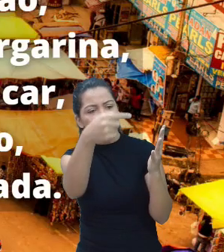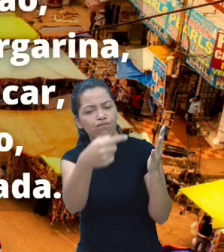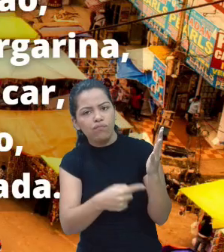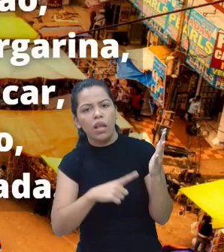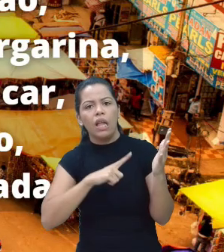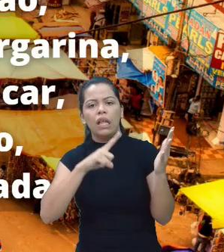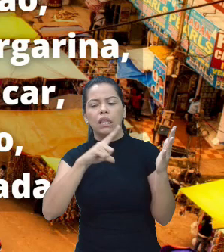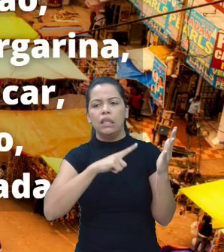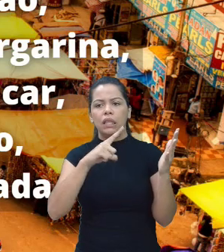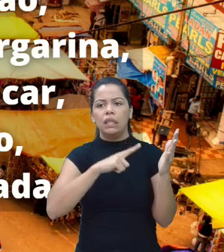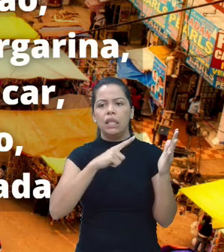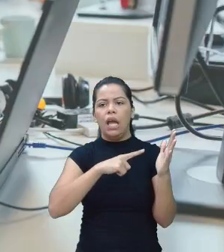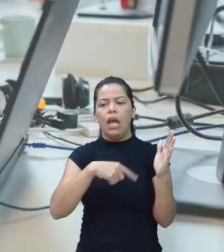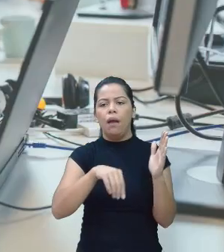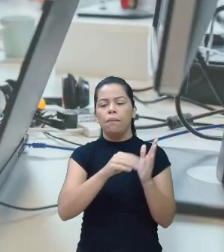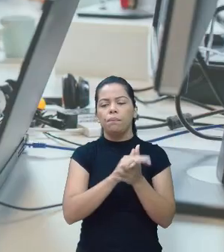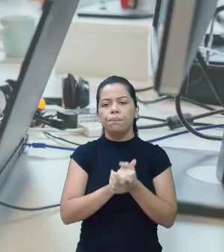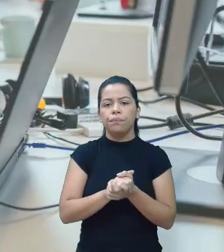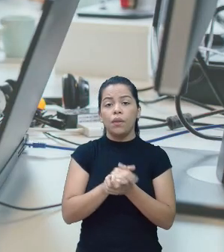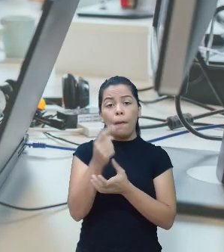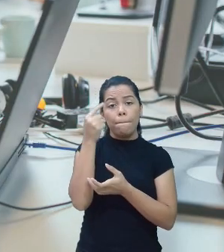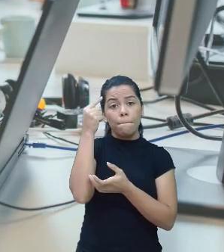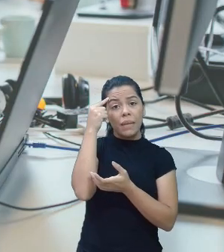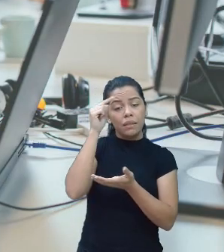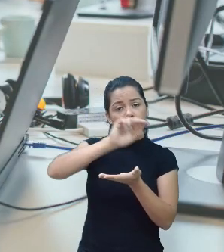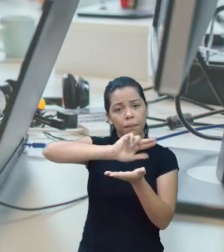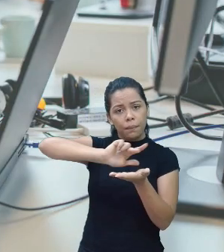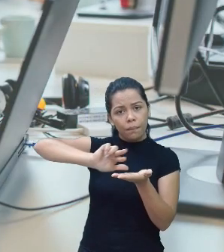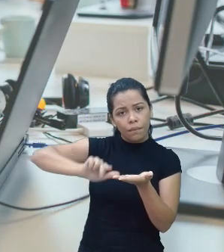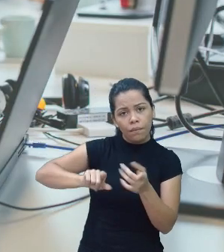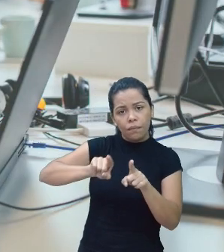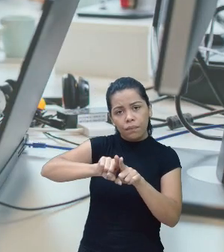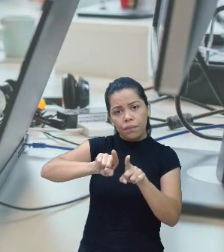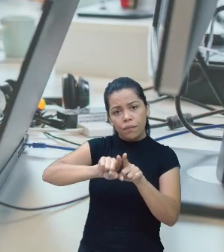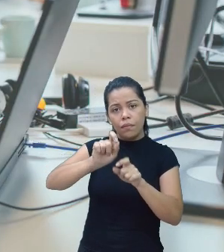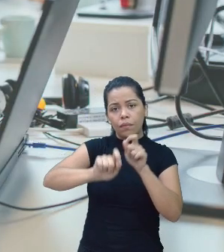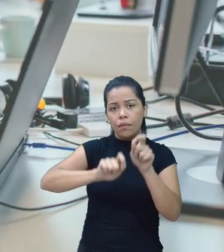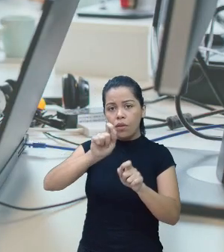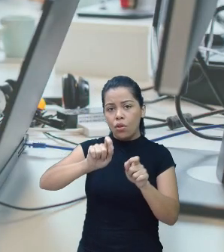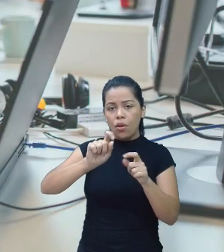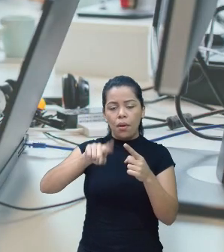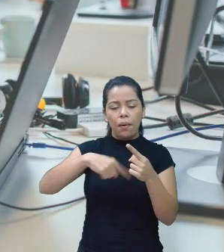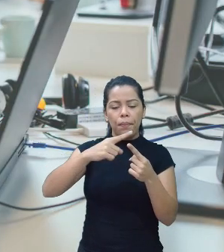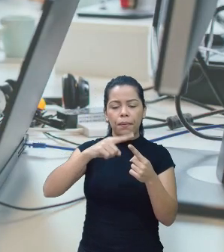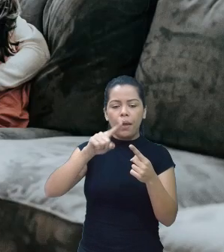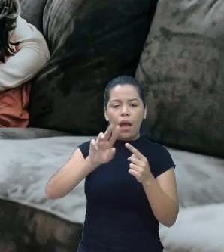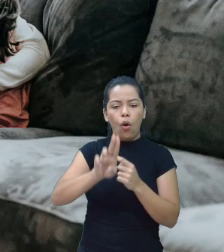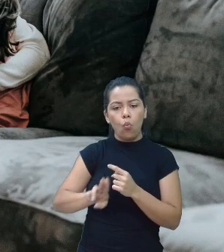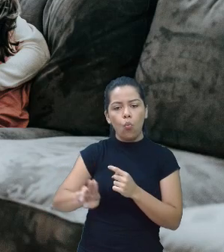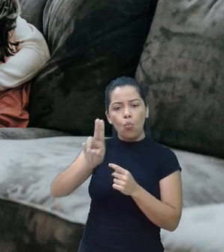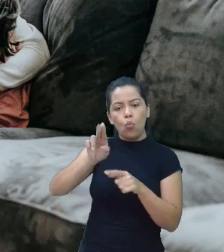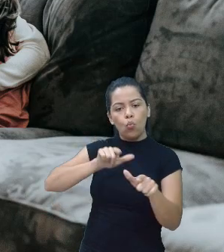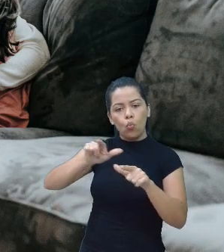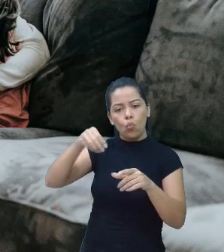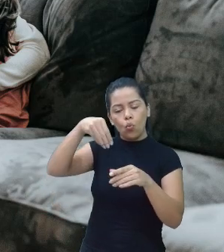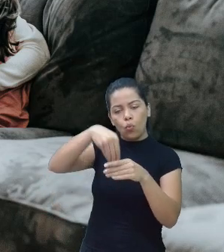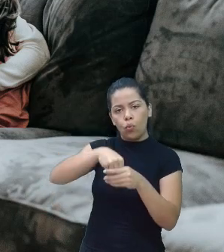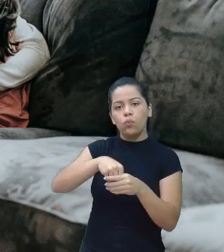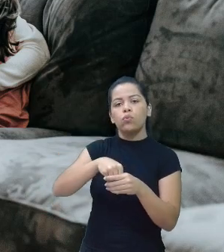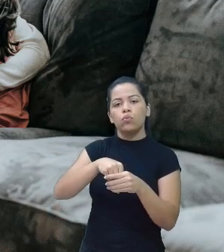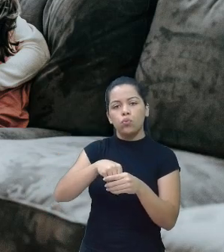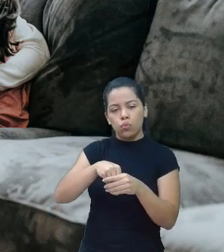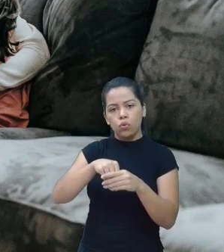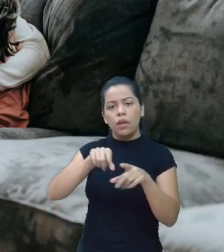vários pensamentos em cima dessa lista. O primeiro é quanto ao uso dela. Como eu já falei, a gente usa no trabalho e o